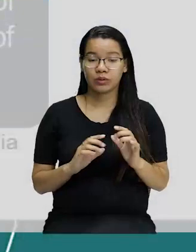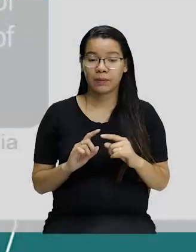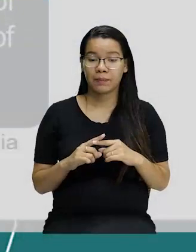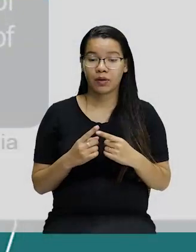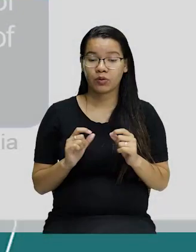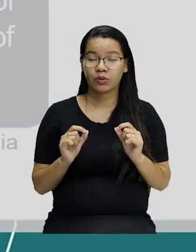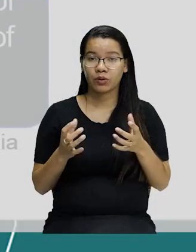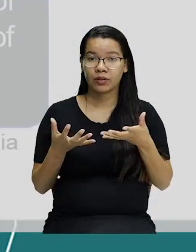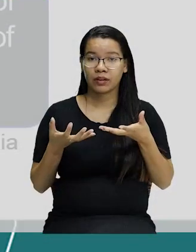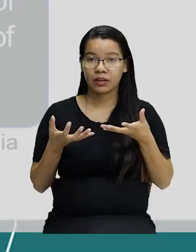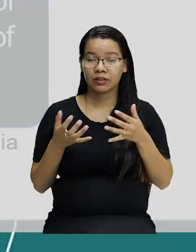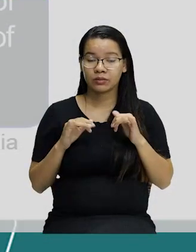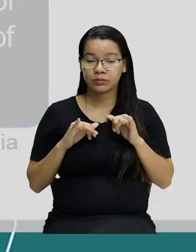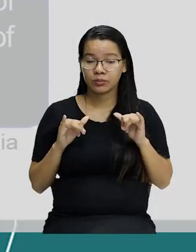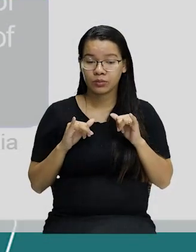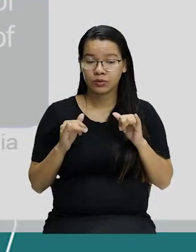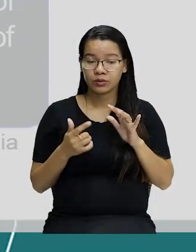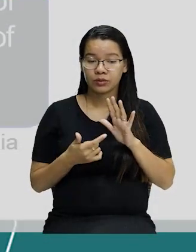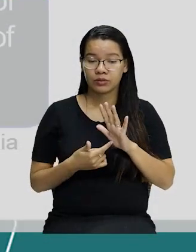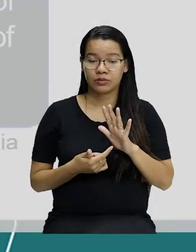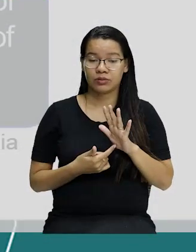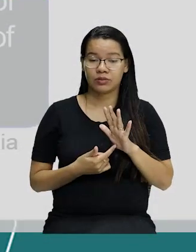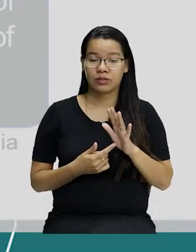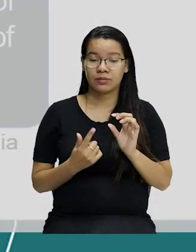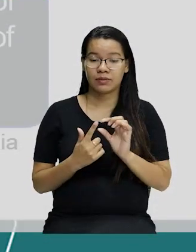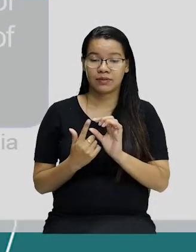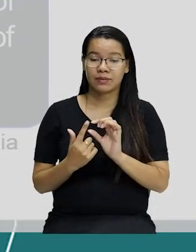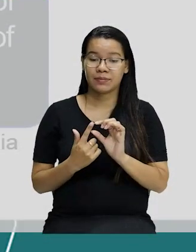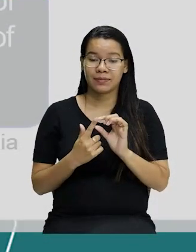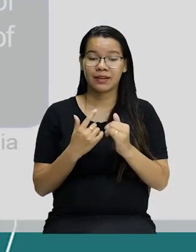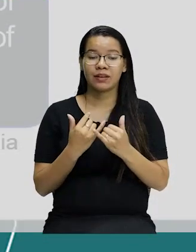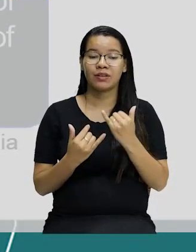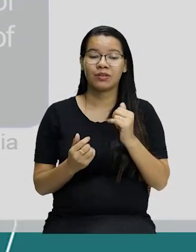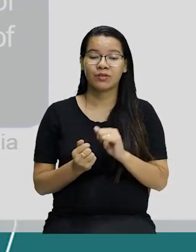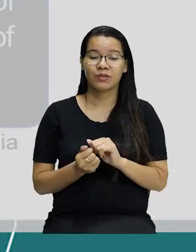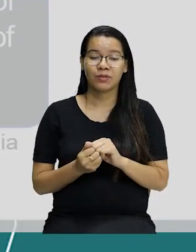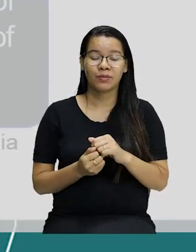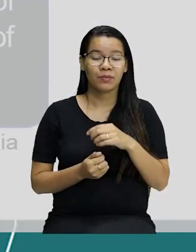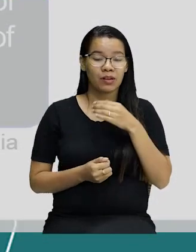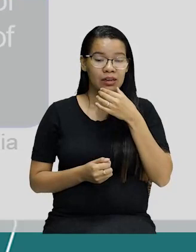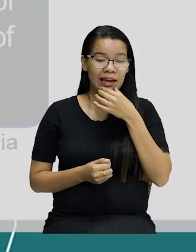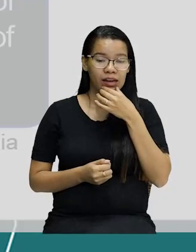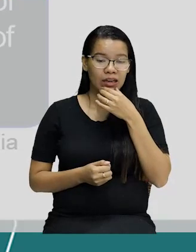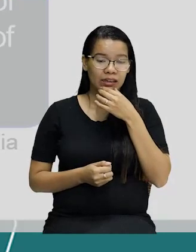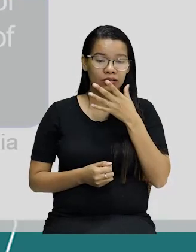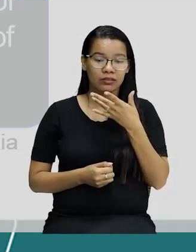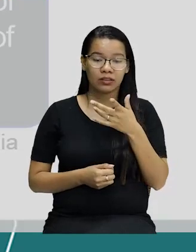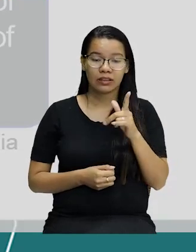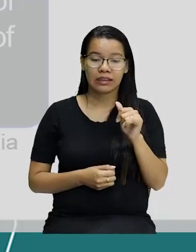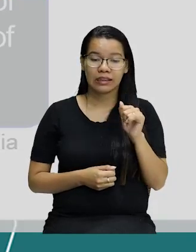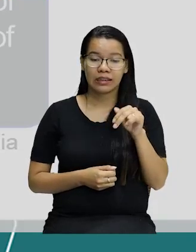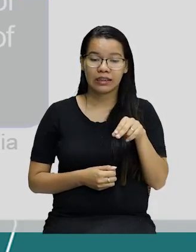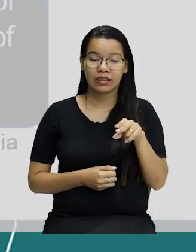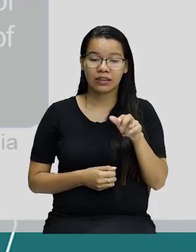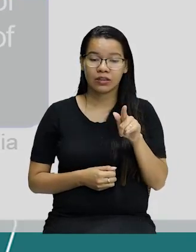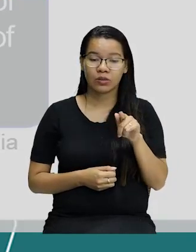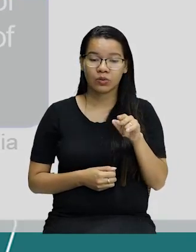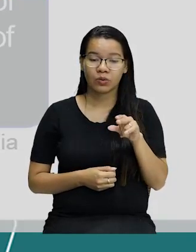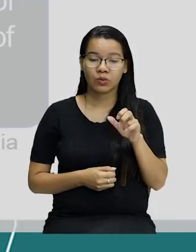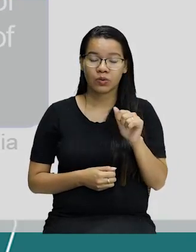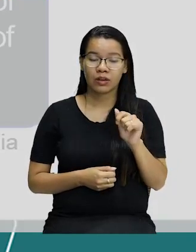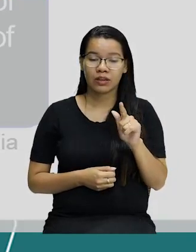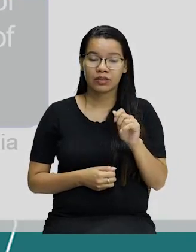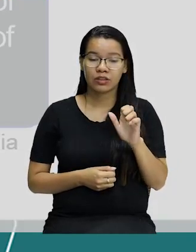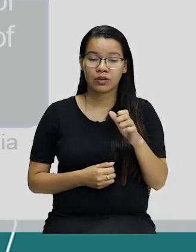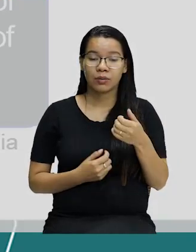chamar a atenção? Justamente as palavras se parecem com português. Language é uma palavra que tem 2 sentidos, que a gente chama polissêmica.